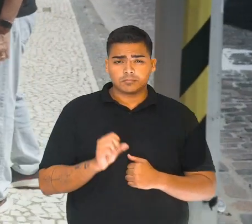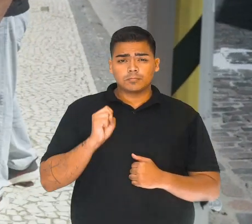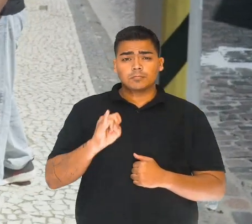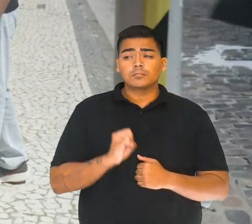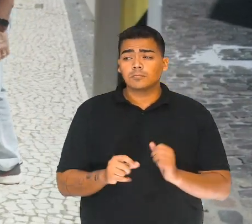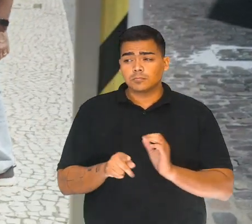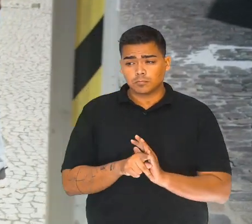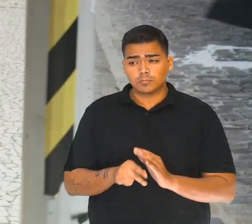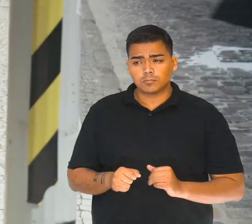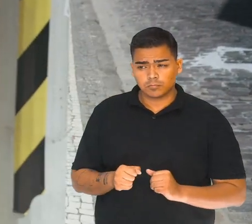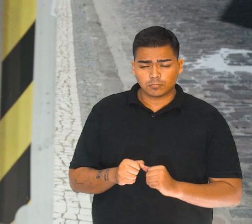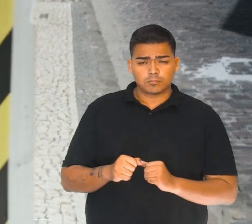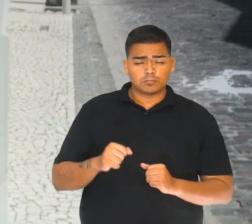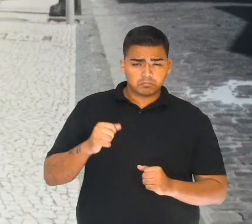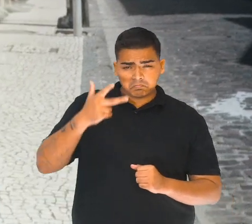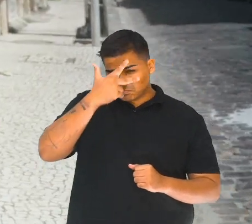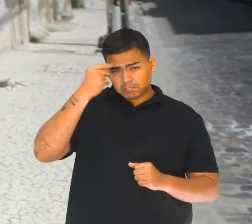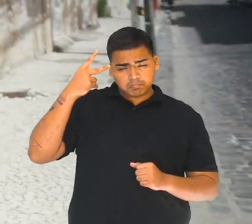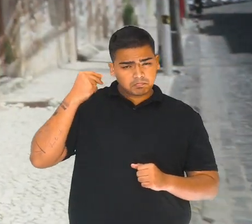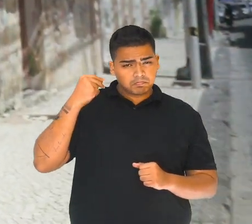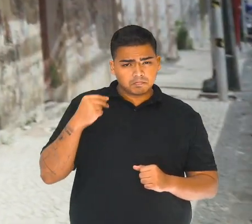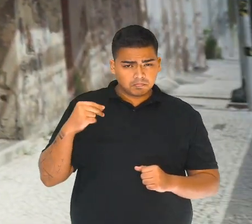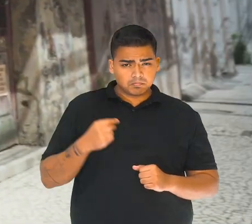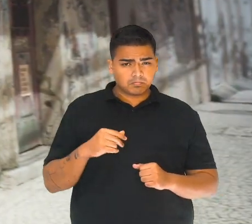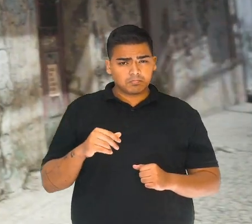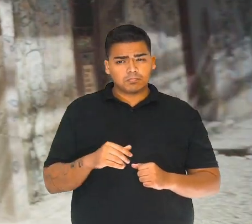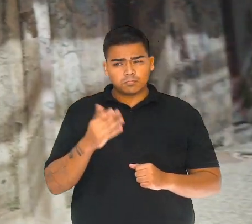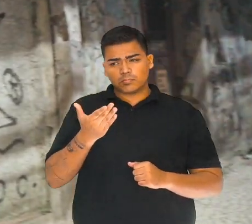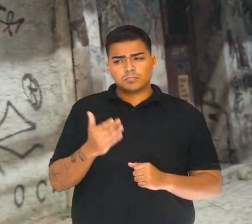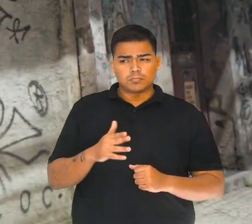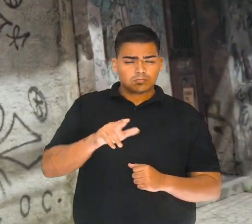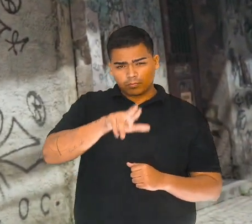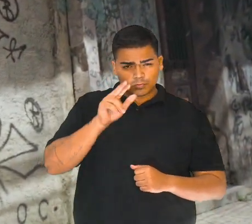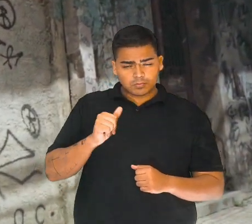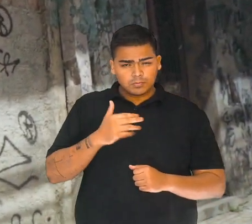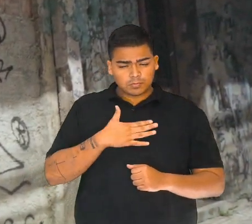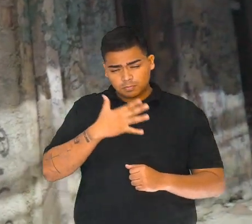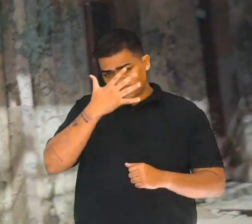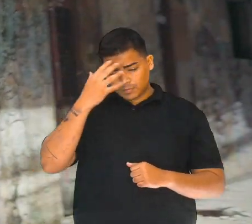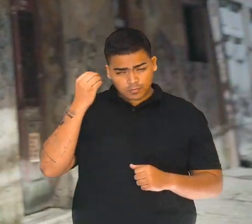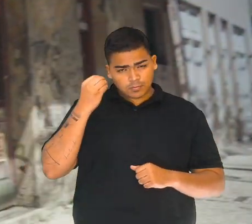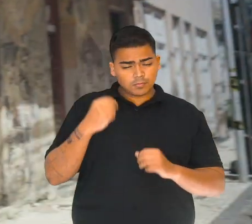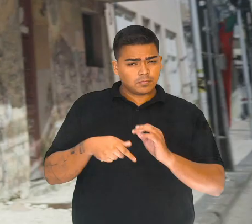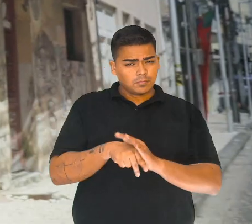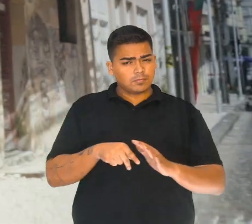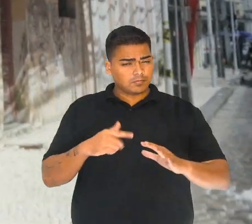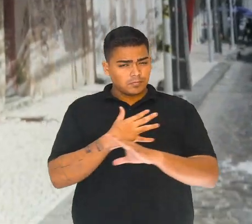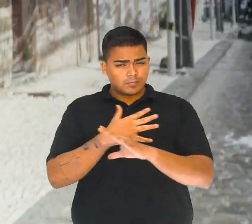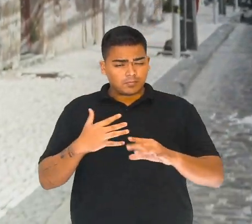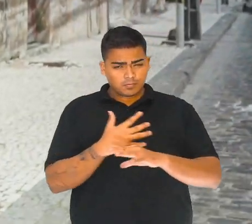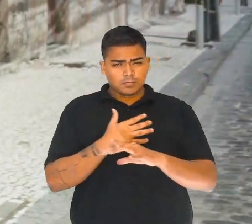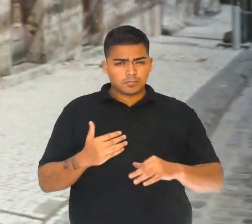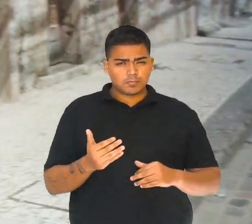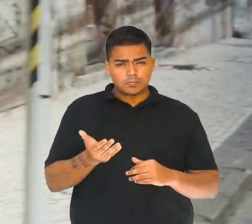Se depender da cidade, você nunca vai me esquecer. Pode colocar essa frasezinha lá embaixo. Se depender da